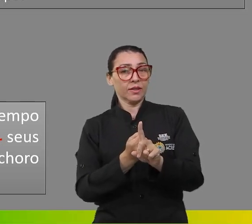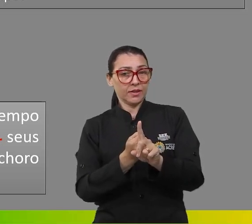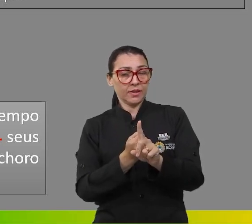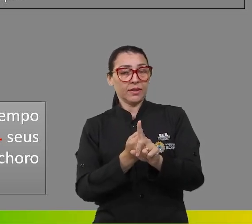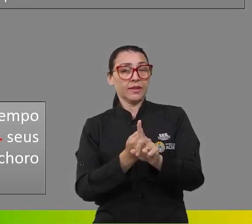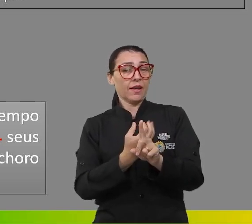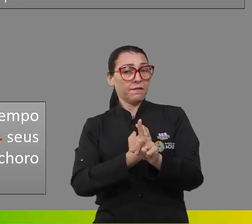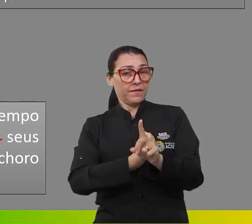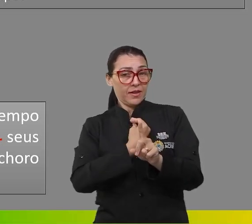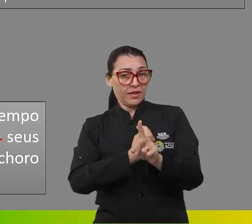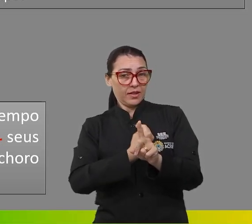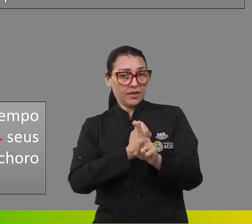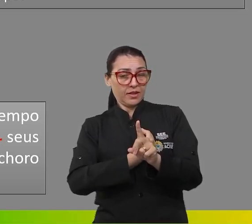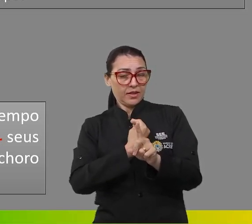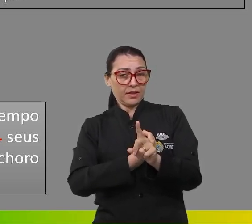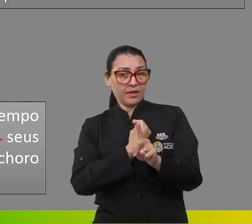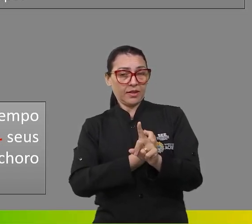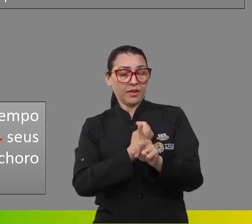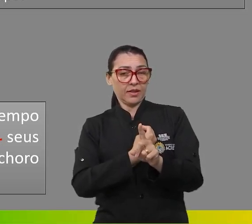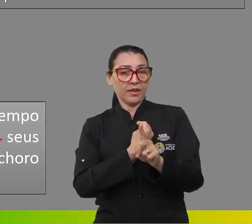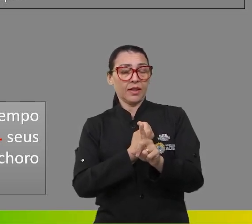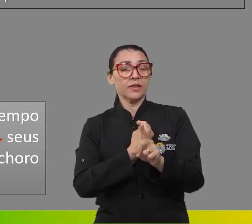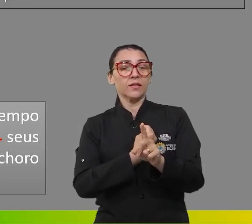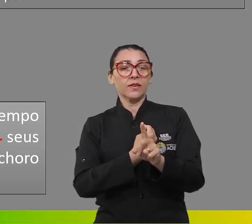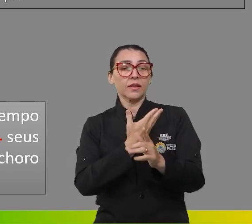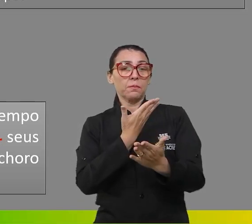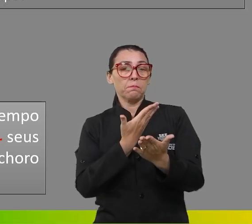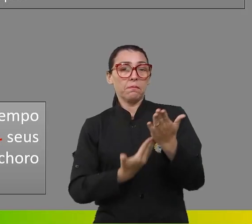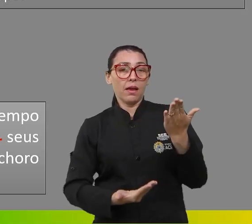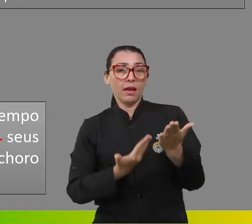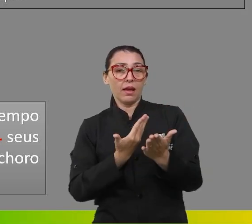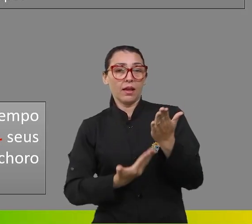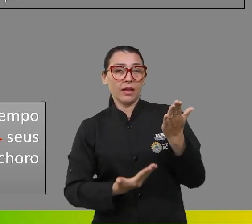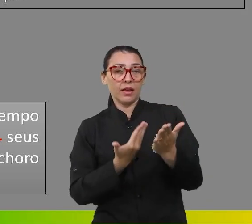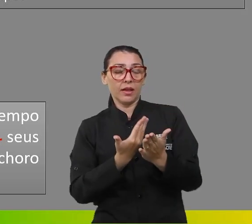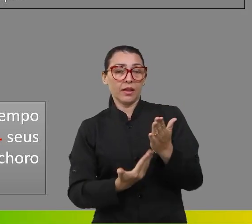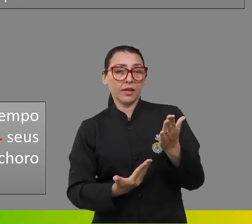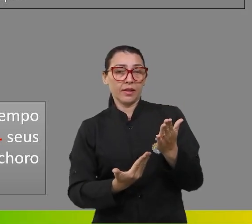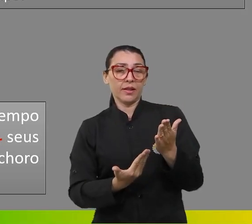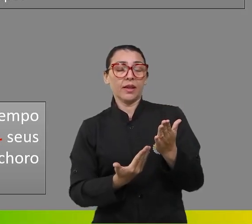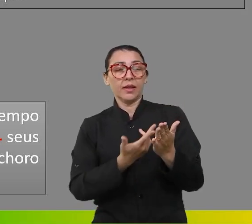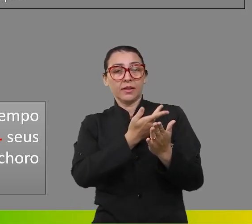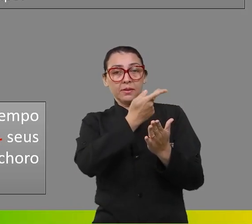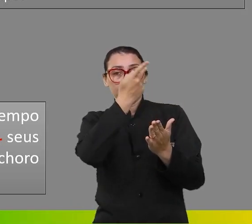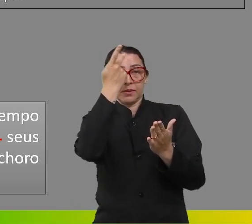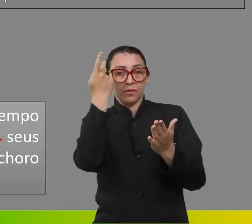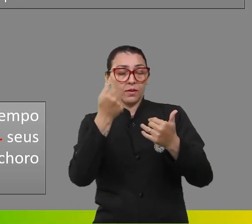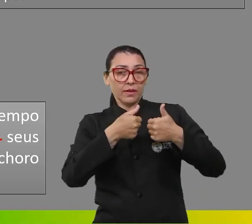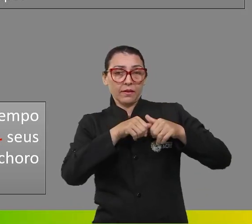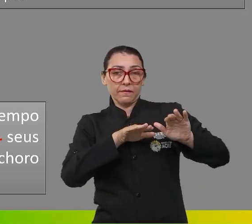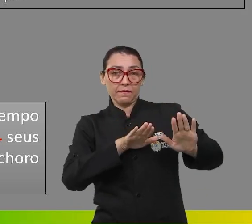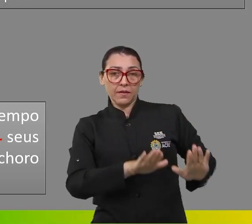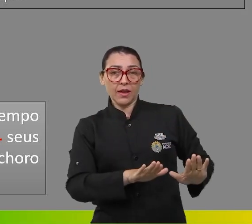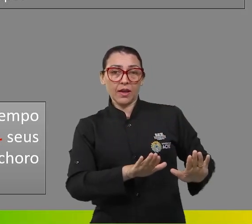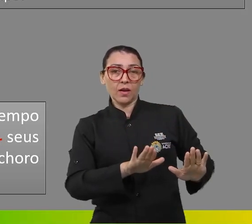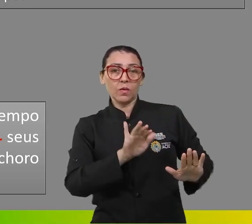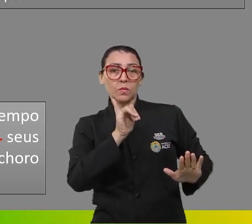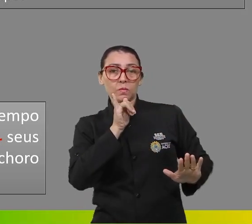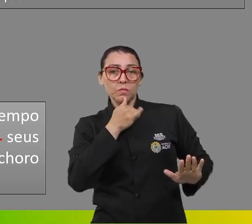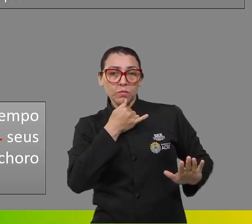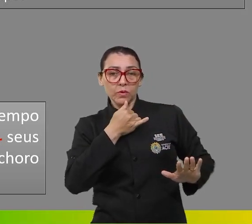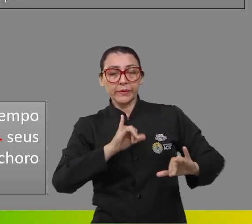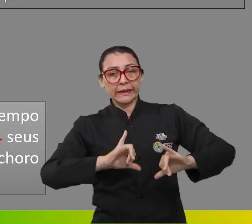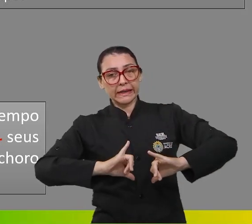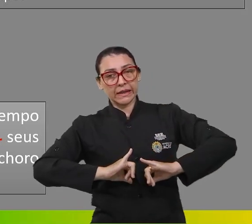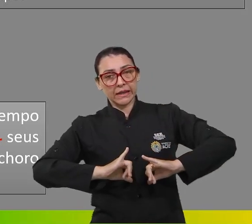da vida, a qual, né, as vidas se perdem e as pessoas que ficam lamentam